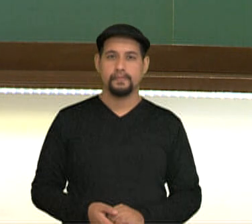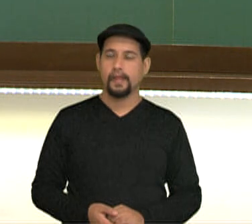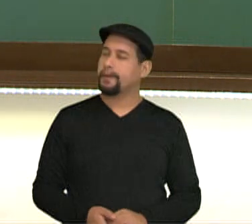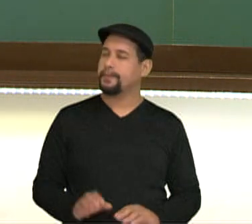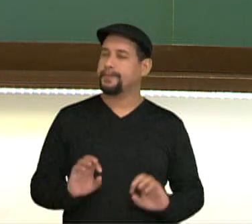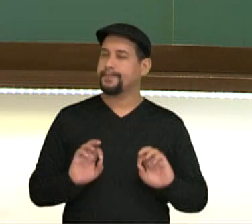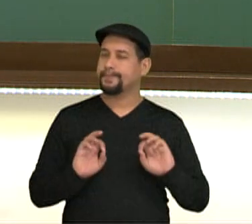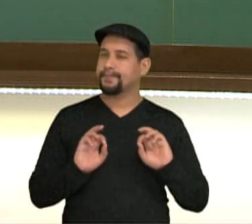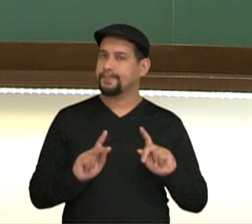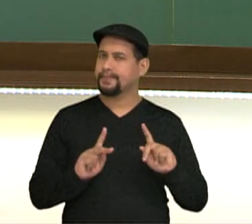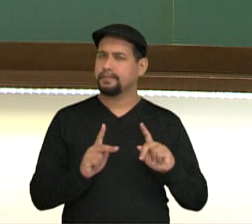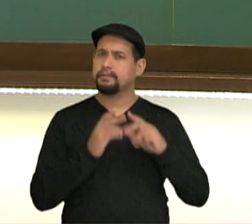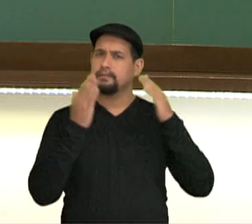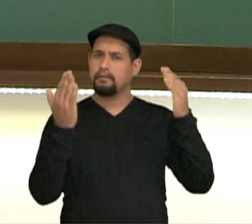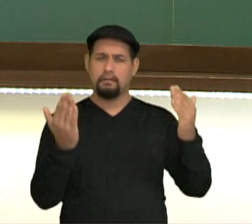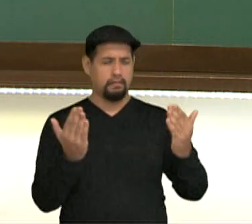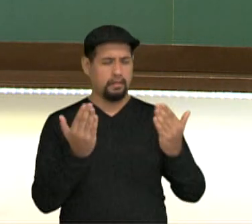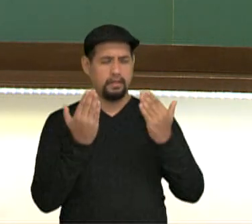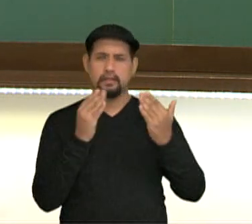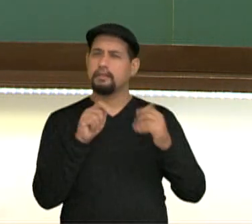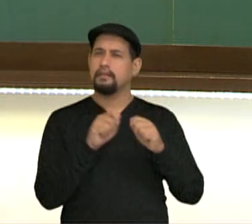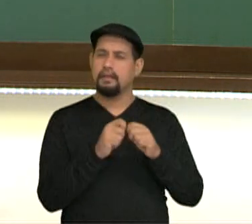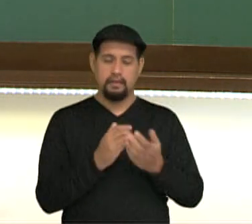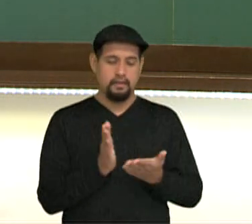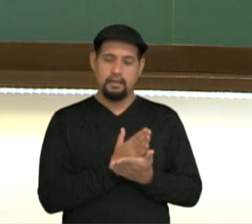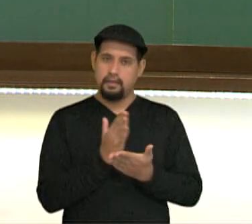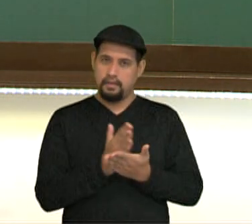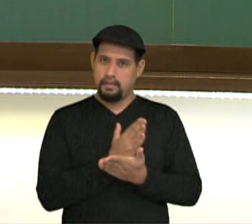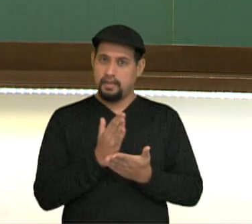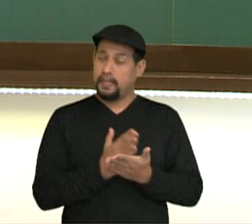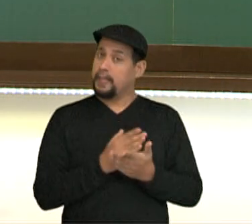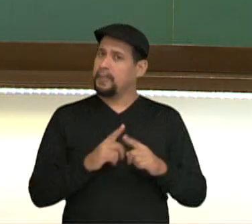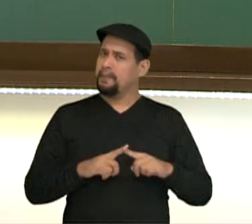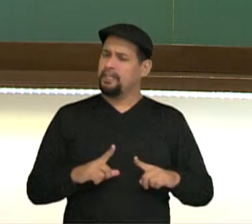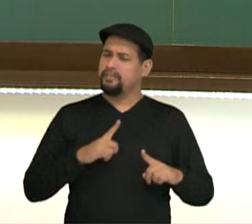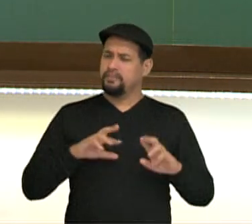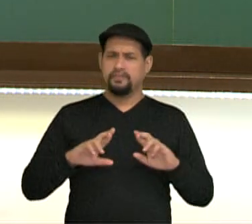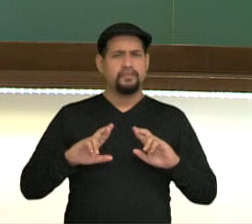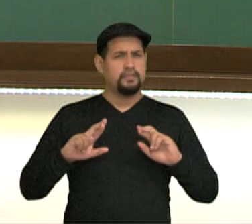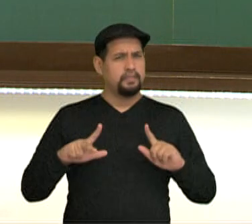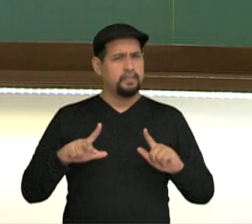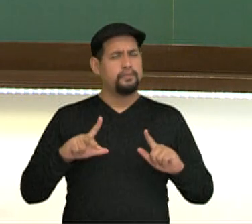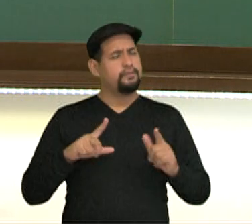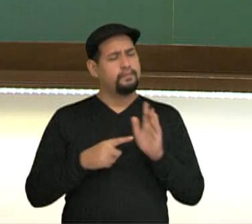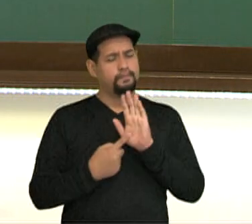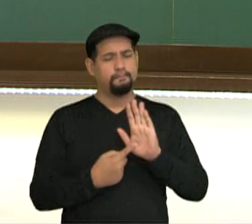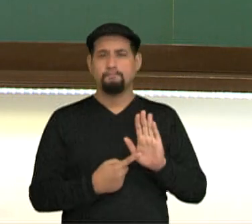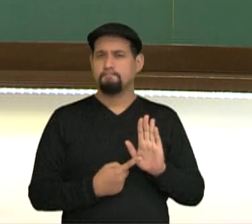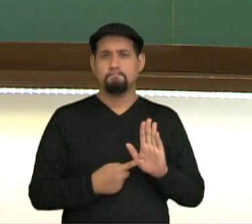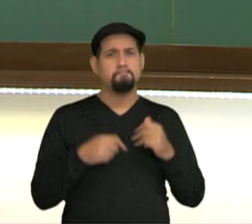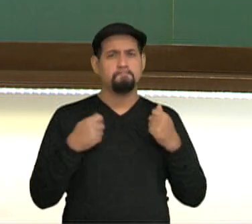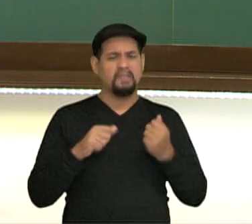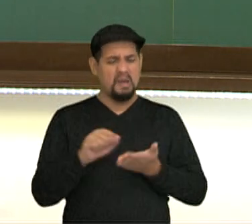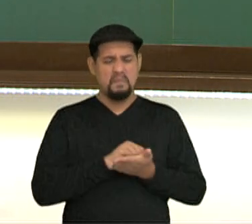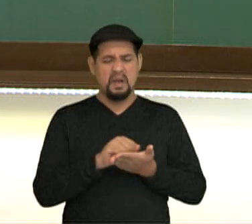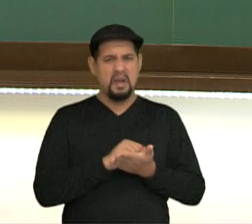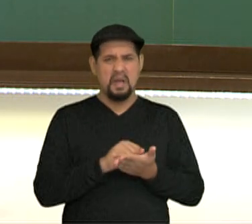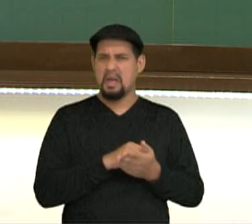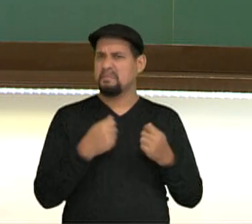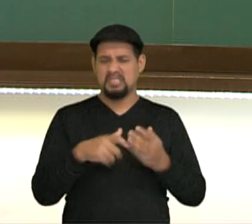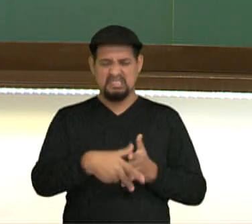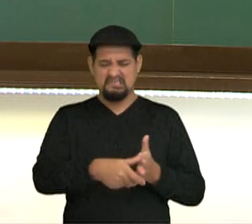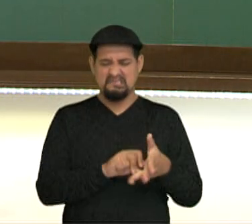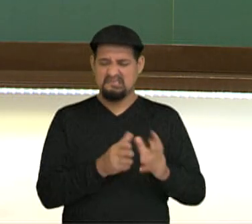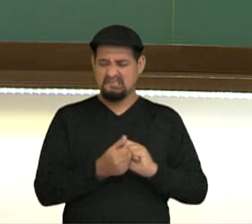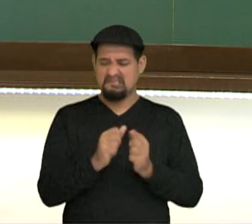Muito bem, vamos conferir o que você colocou aí no seu caderno. Mas se não tiver exatamente de acordo com aquilo que eu apresentar para você, não precisa apagar, não precisa arrancar a